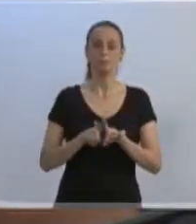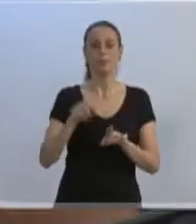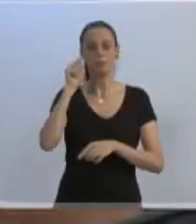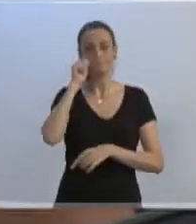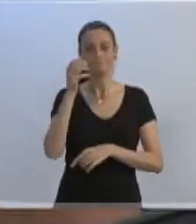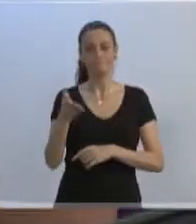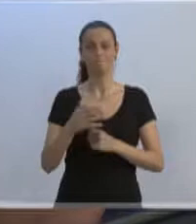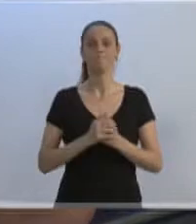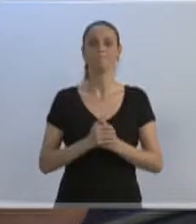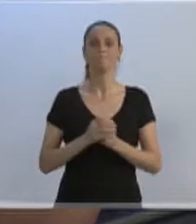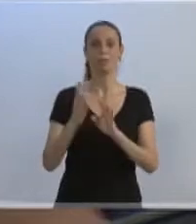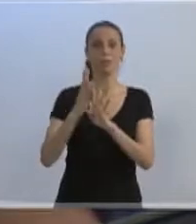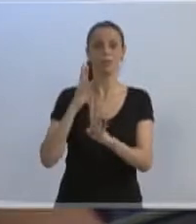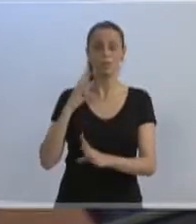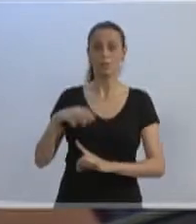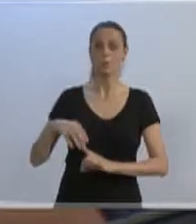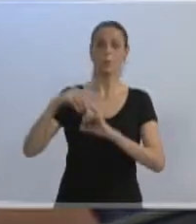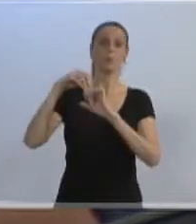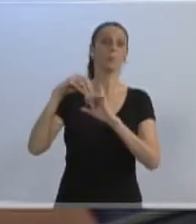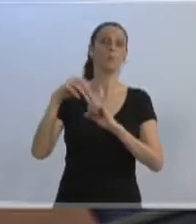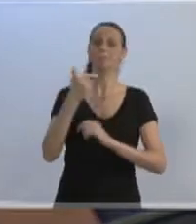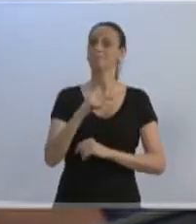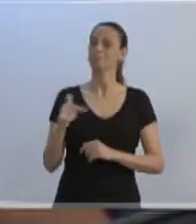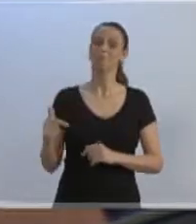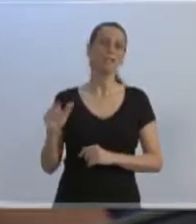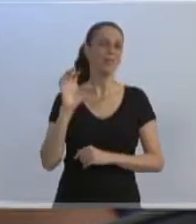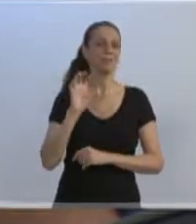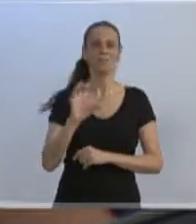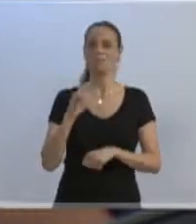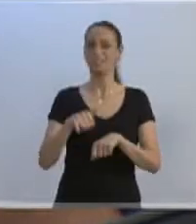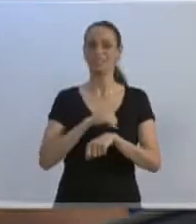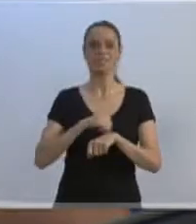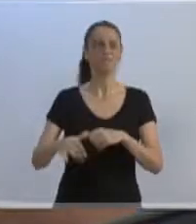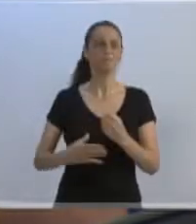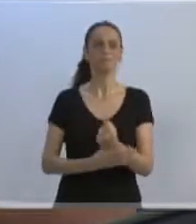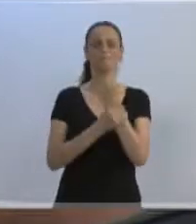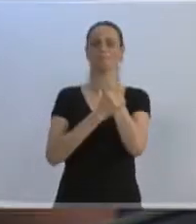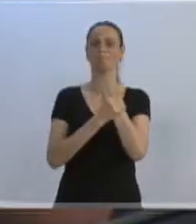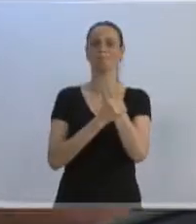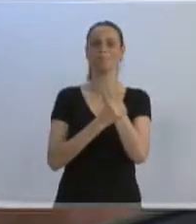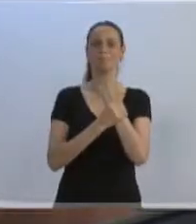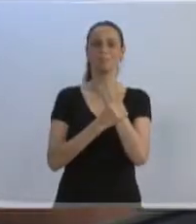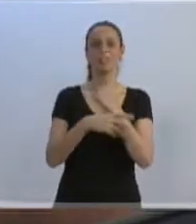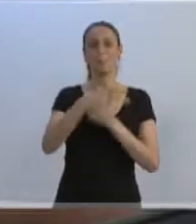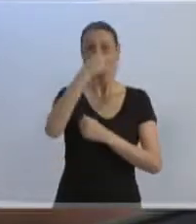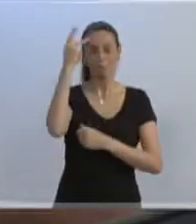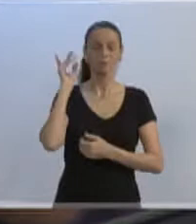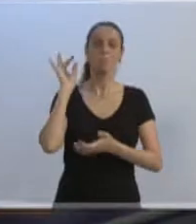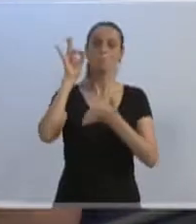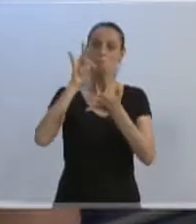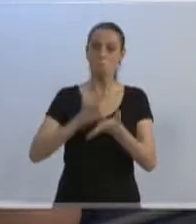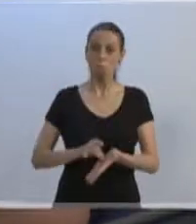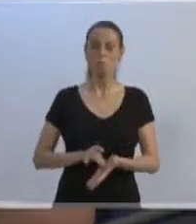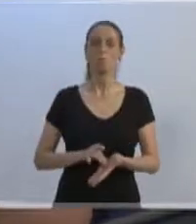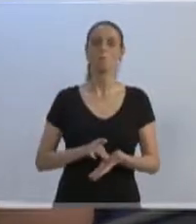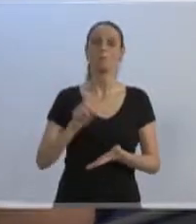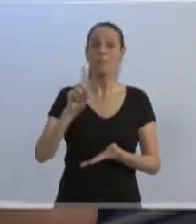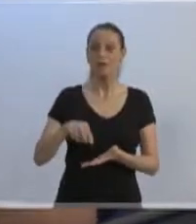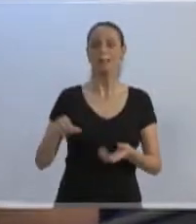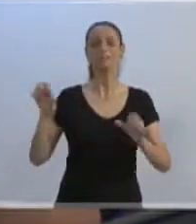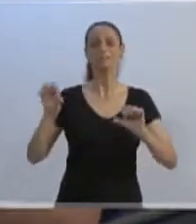ea fila única não tem esse tratamento é garantir que realmente quem tenha a pior condição